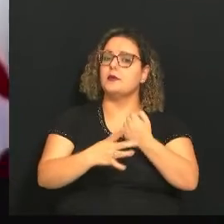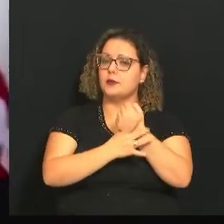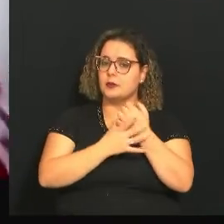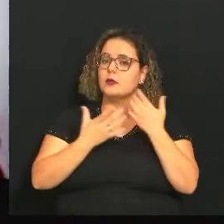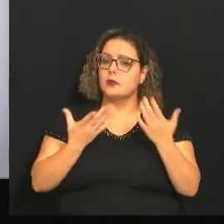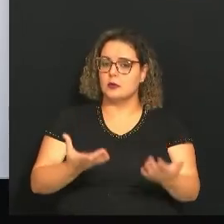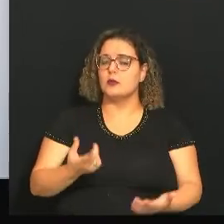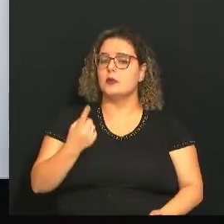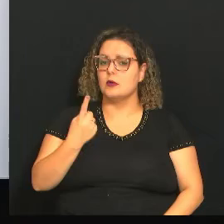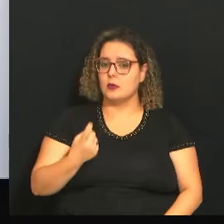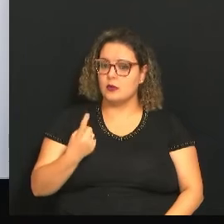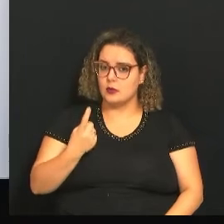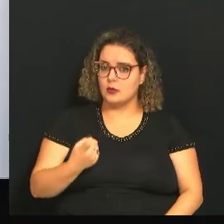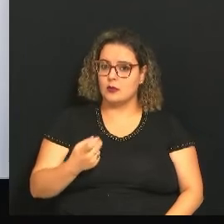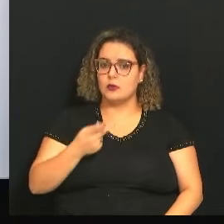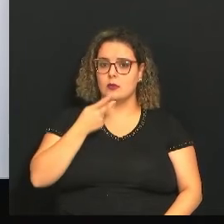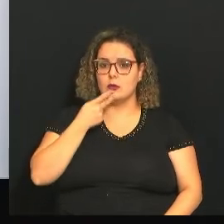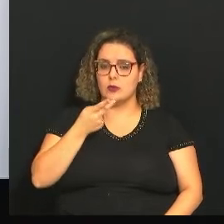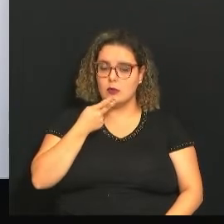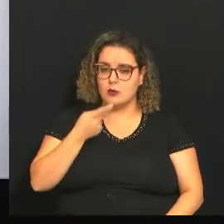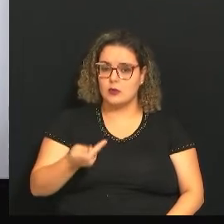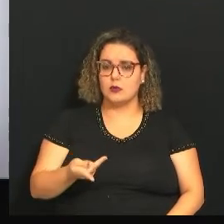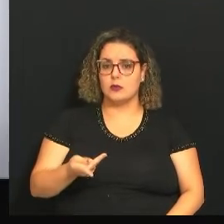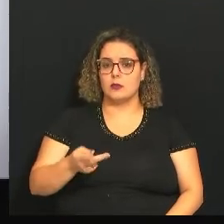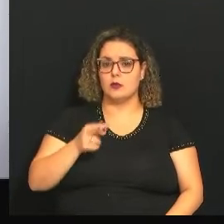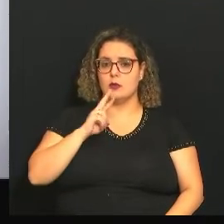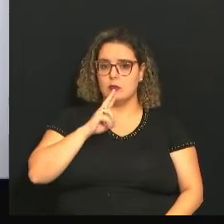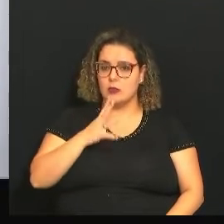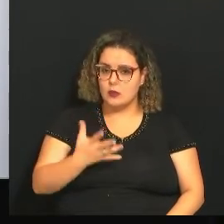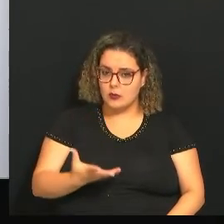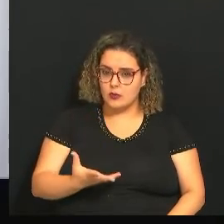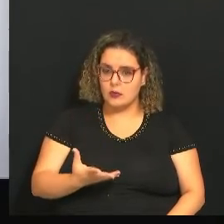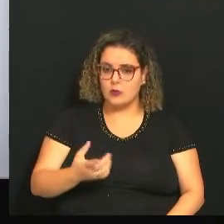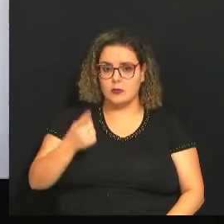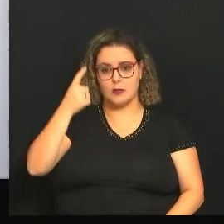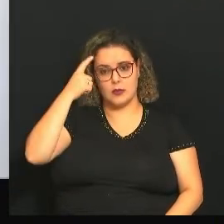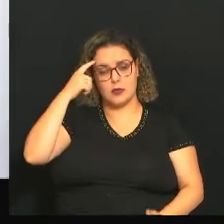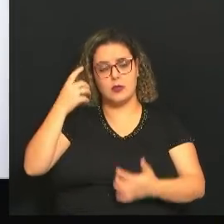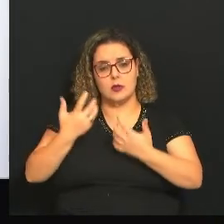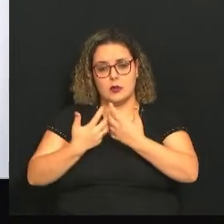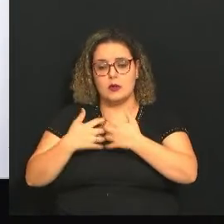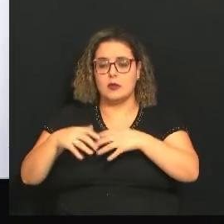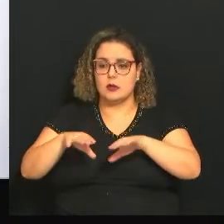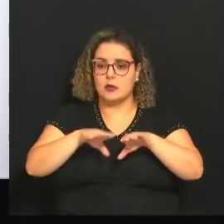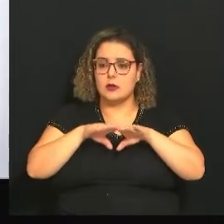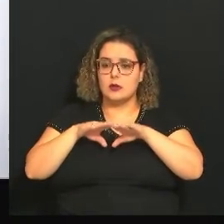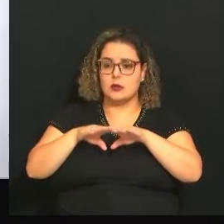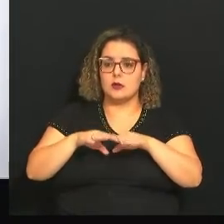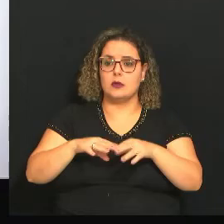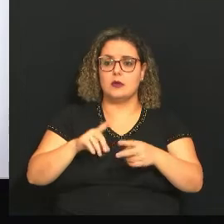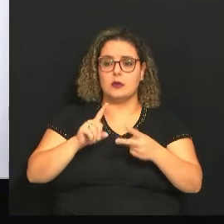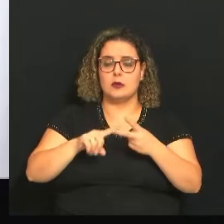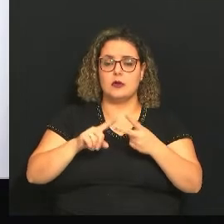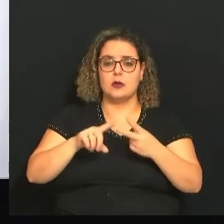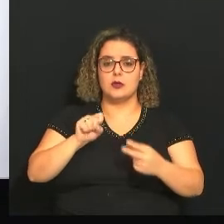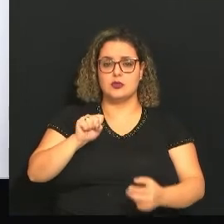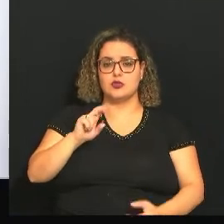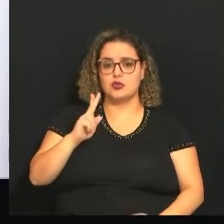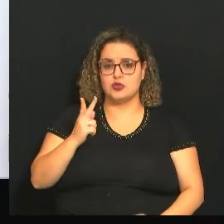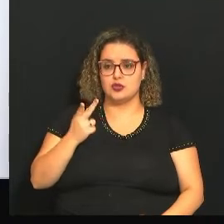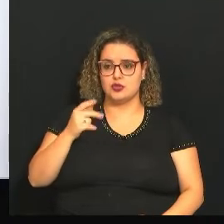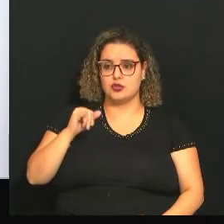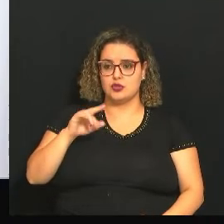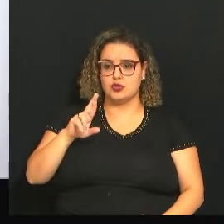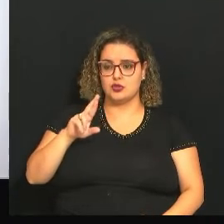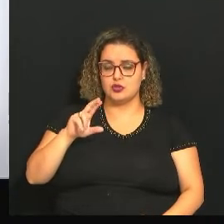essa é a única resposta que a gente pode pensar que seja razoável, né? A Shirley, ela fala que